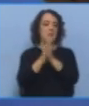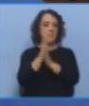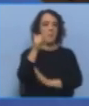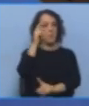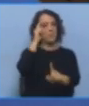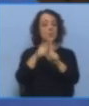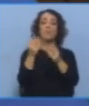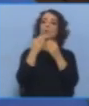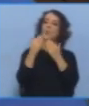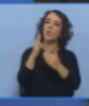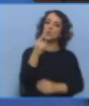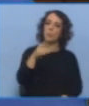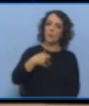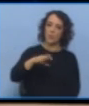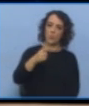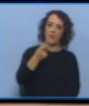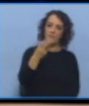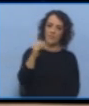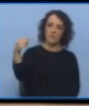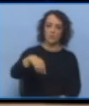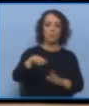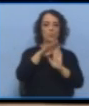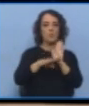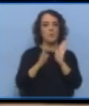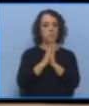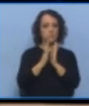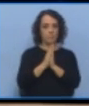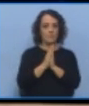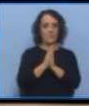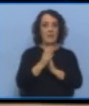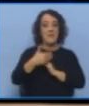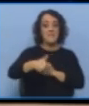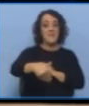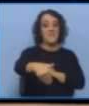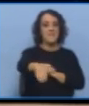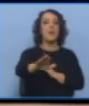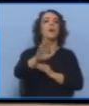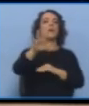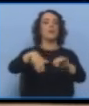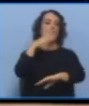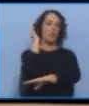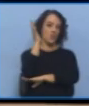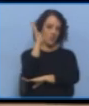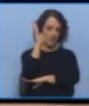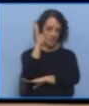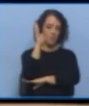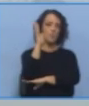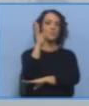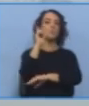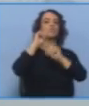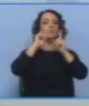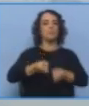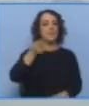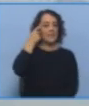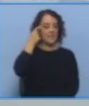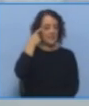objetivos. Muito obrigado, João Pedro Tavares, por ter estado aqui no programa Eclésia, nas vésperas deste Congresso que vai decorrer a partir de